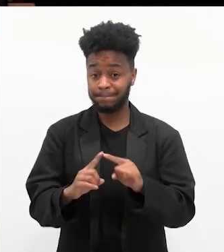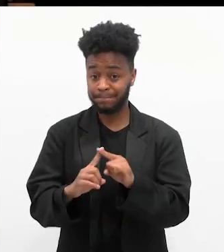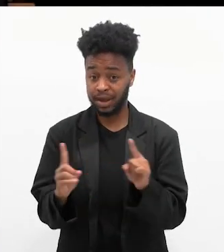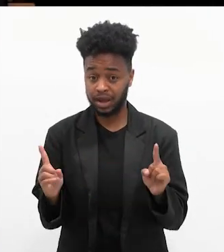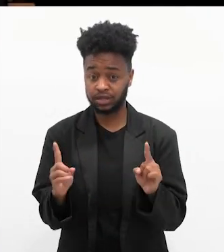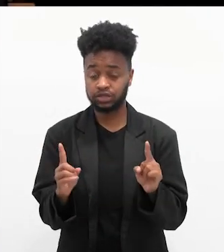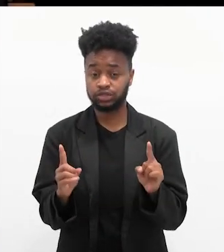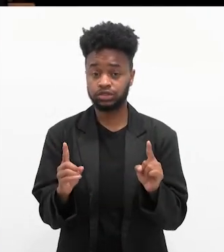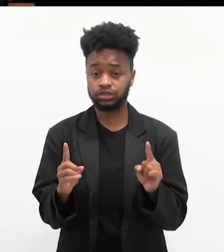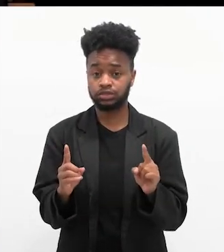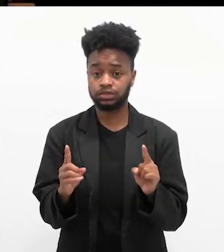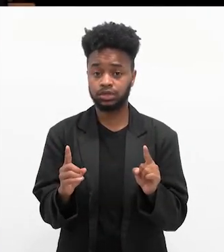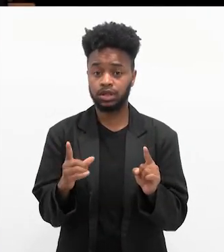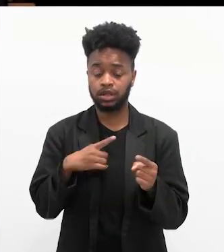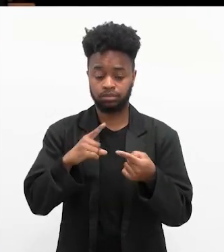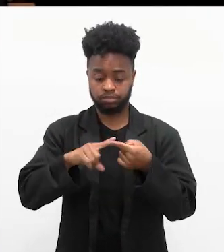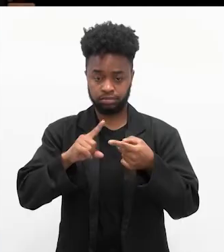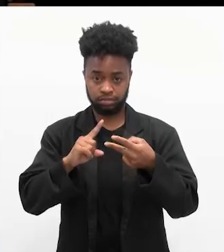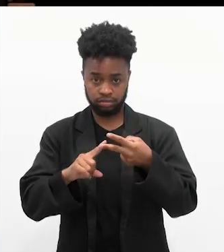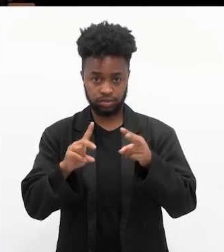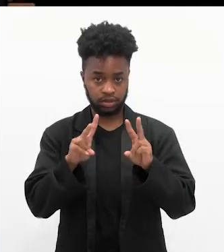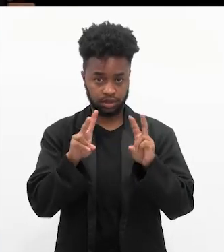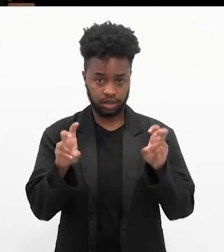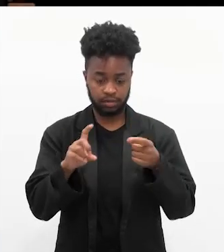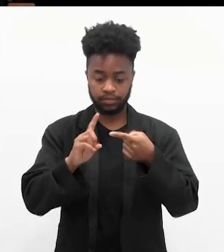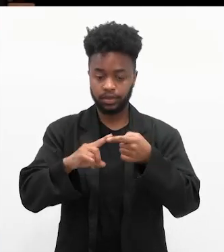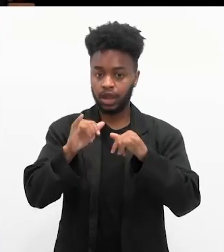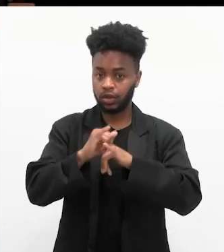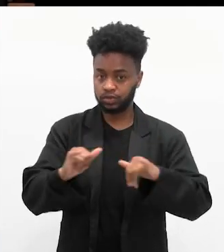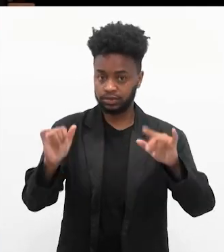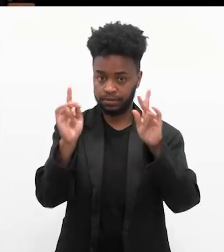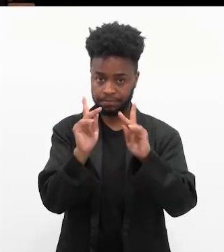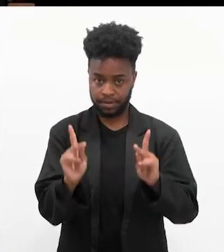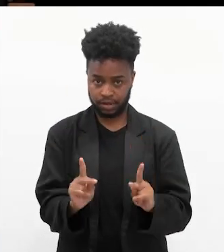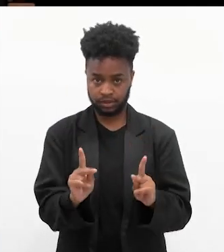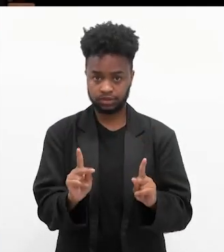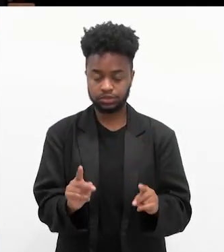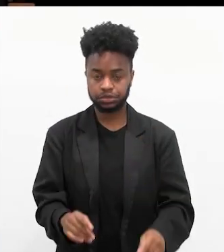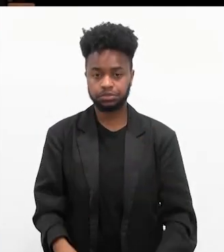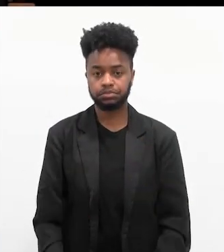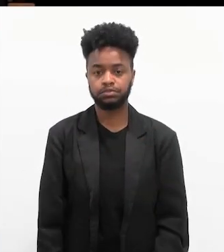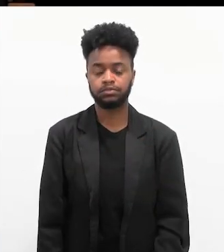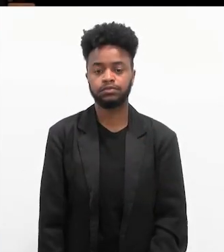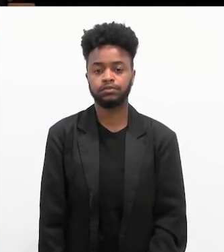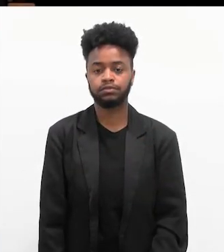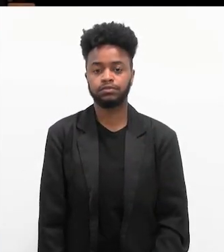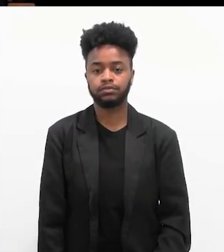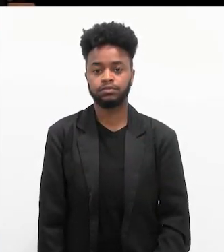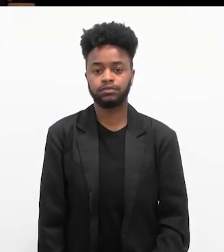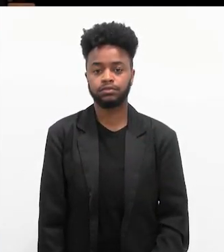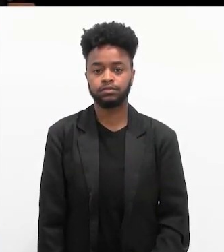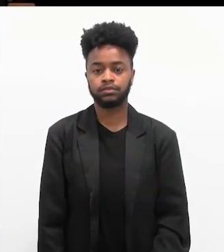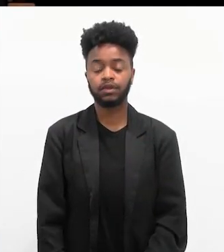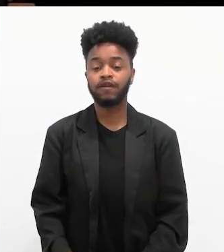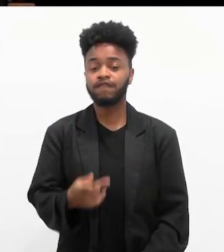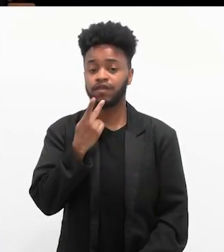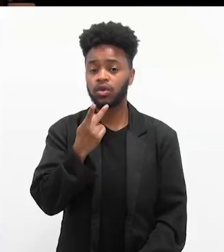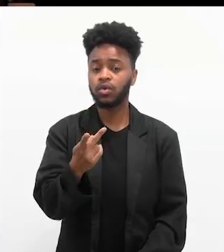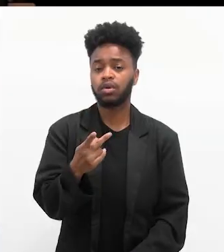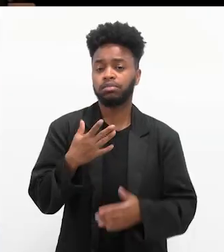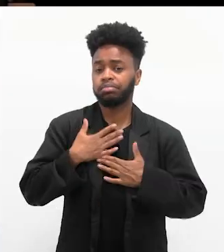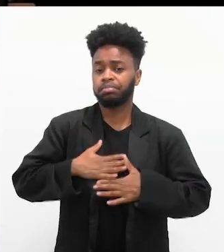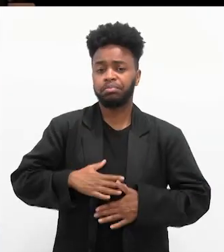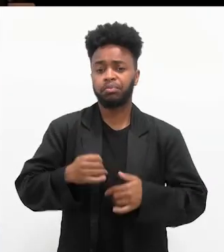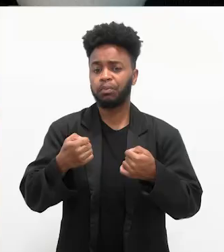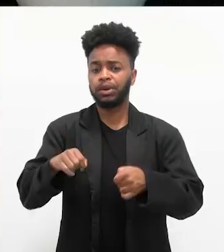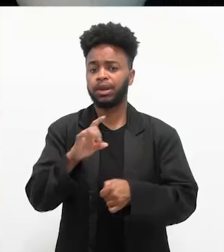surpreendidos, sim, mas essas duas questões, né? Ele anunciar a paz. Então, fiquem tranquilos, não